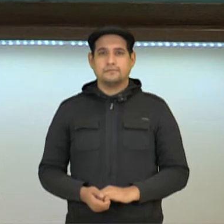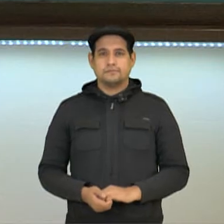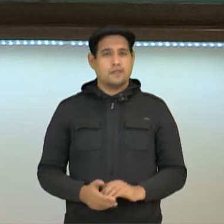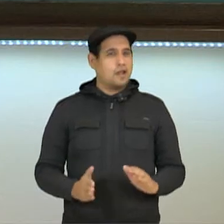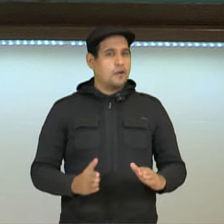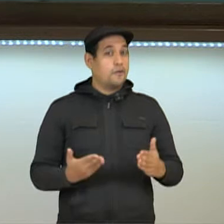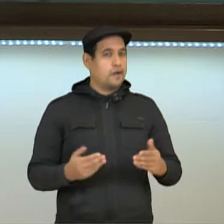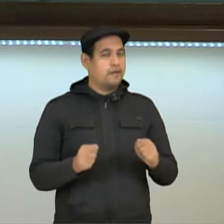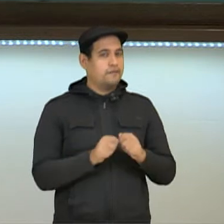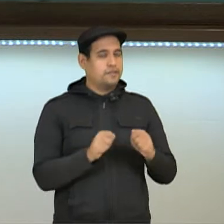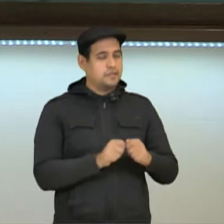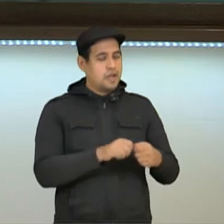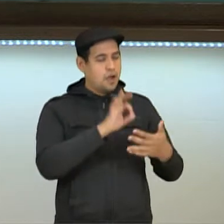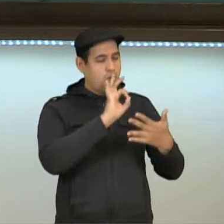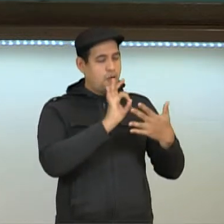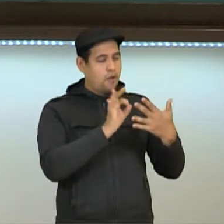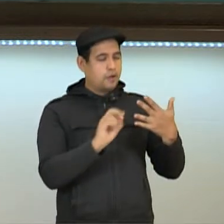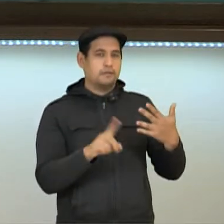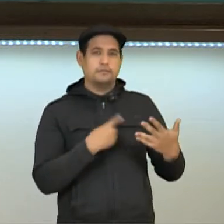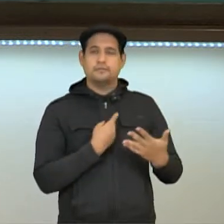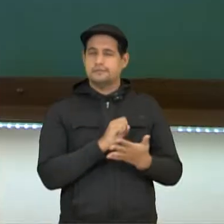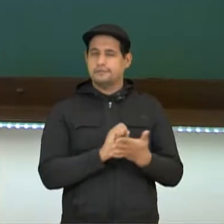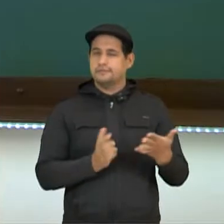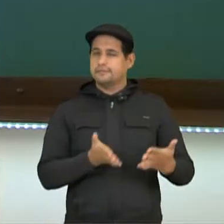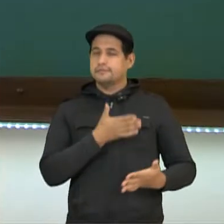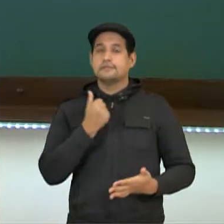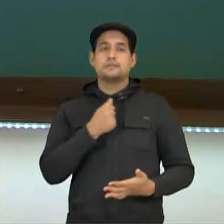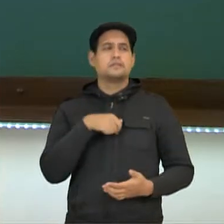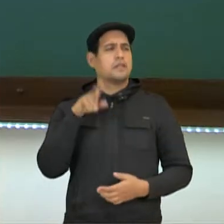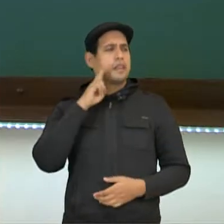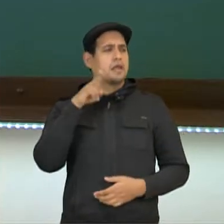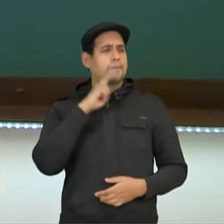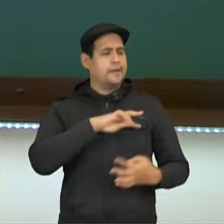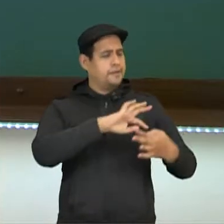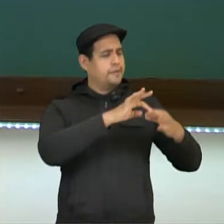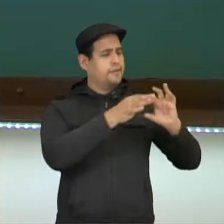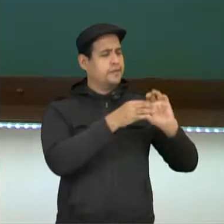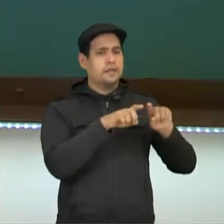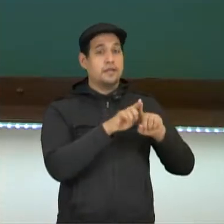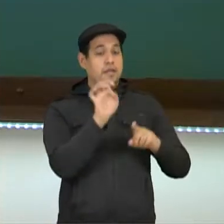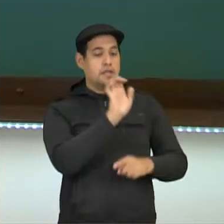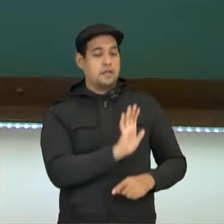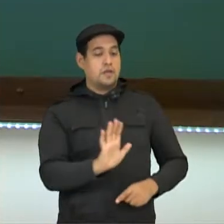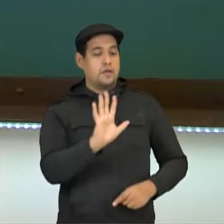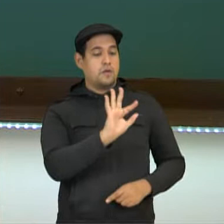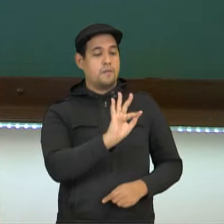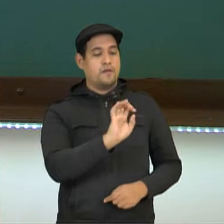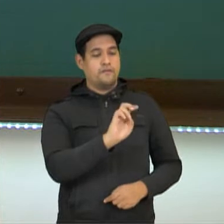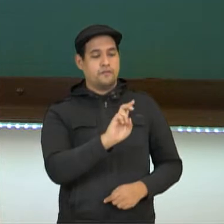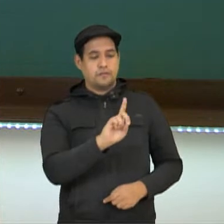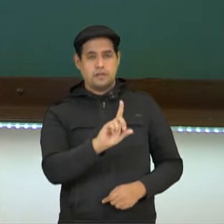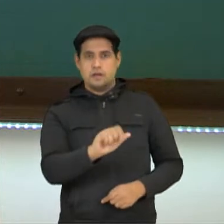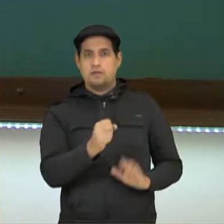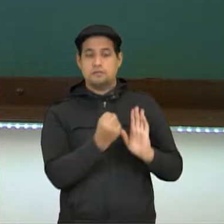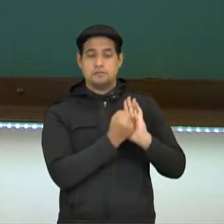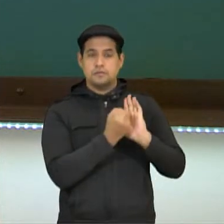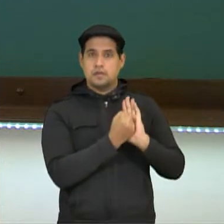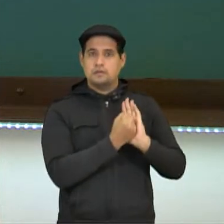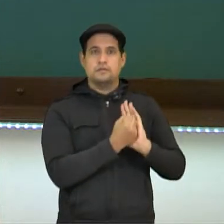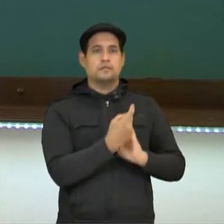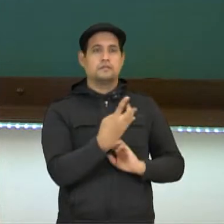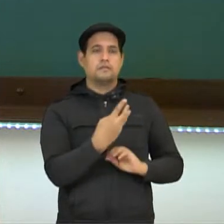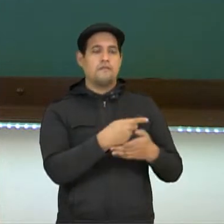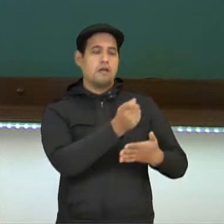Vamos fazer a correção da nossa atividade? Relembrando o contexto da Europa feudal durante o século XIV,